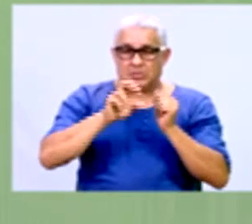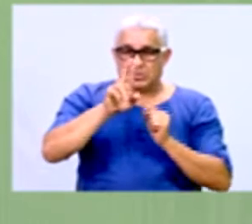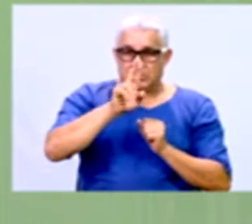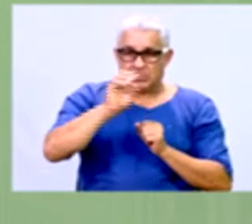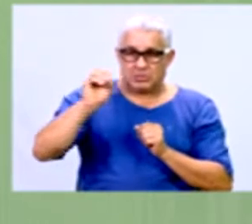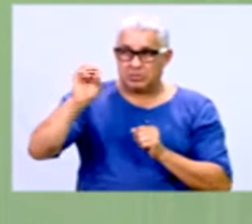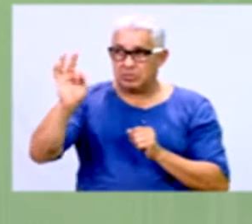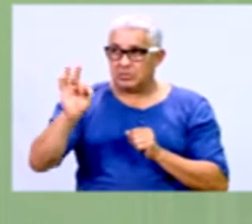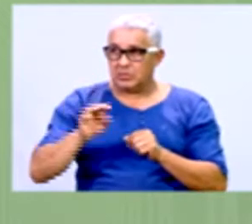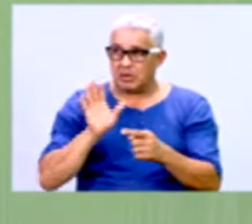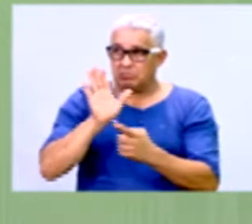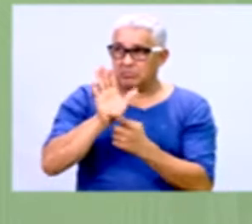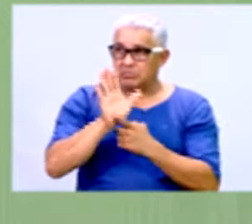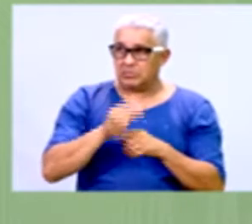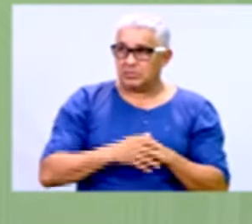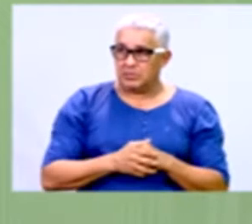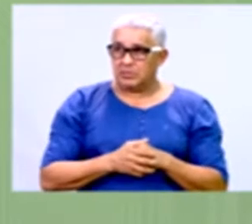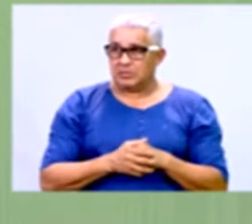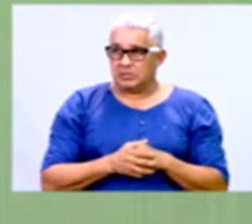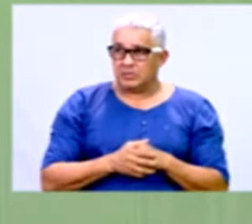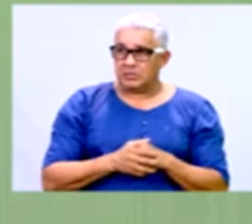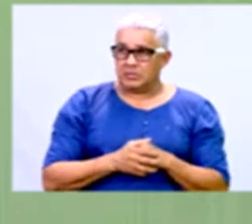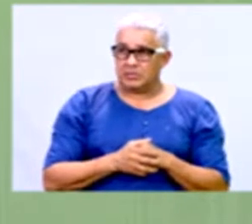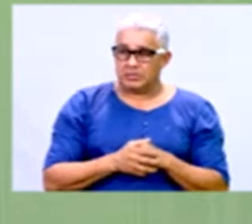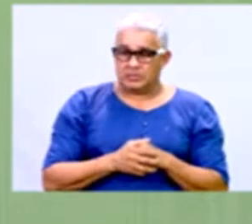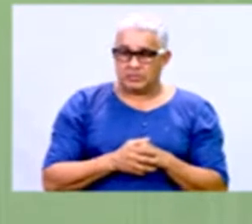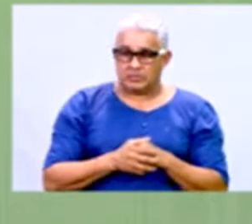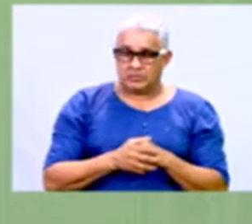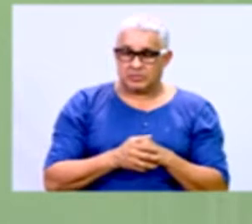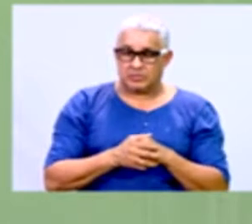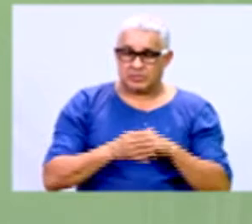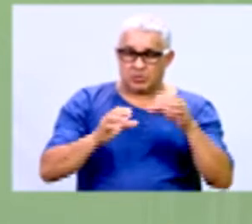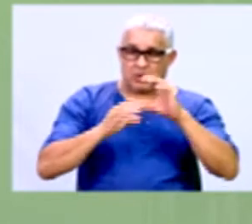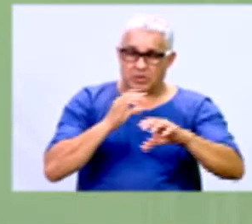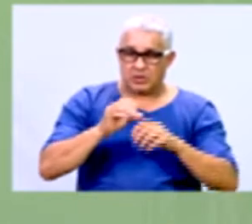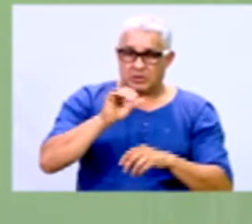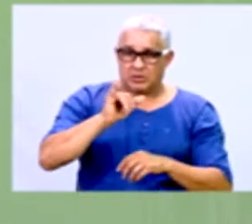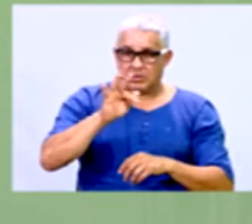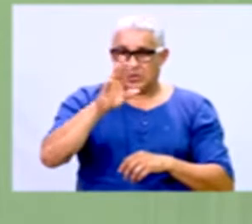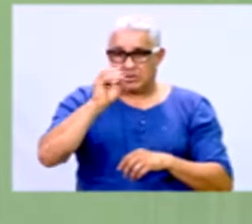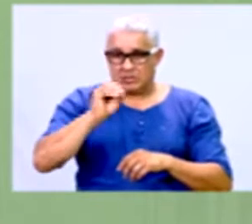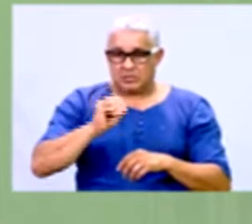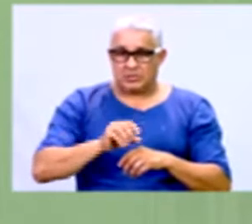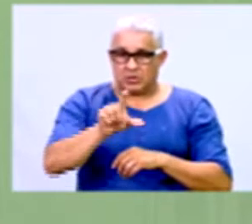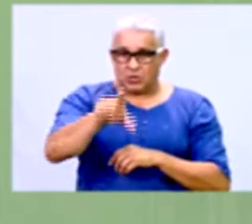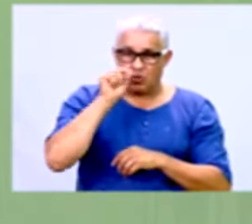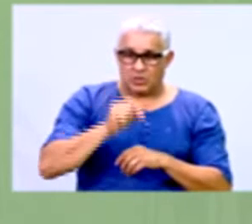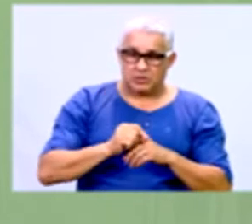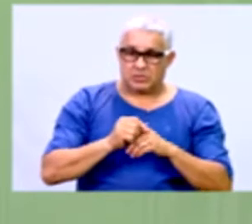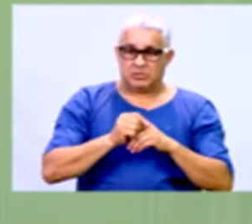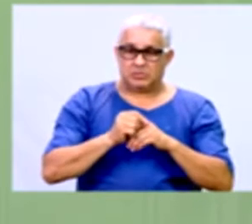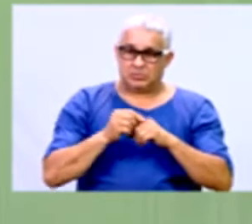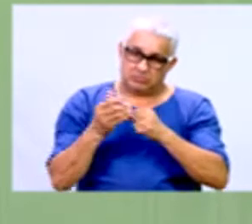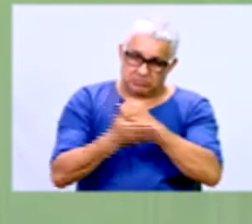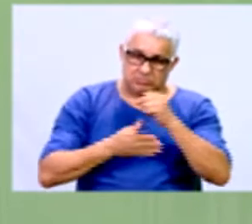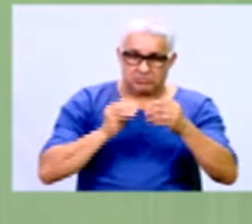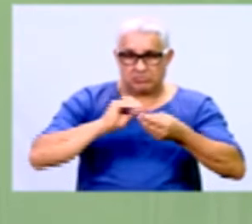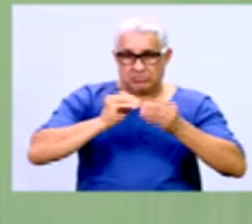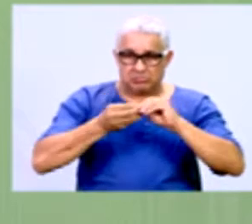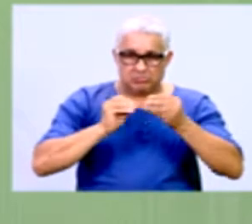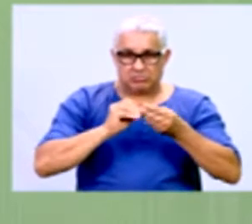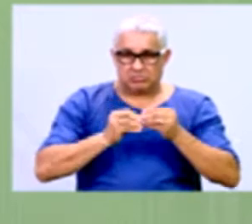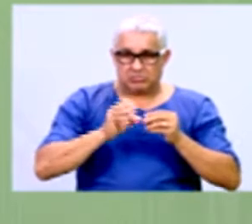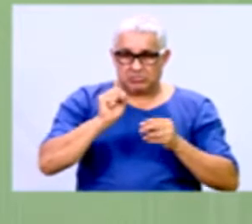apresentado isso na tela. Armazena na conexão IFRO e depois a gente seleciona a base de dados, enfim. Executamos